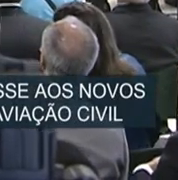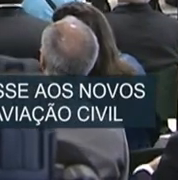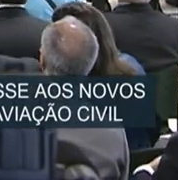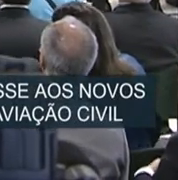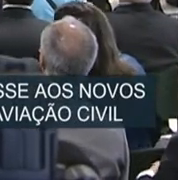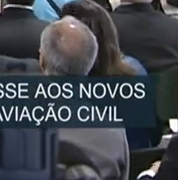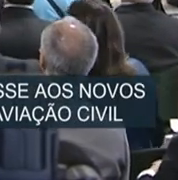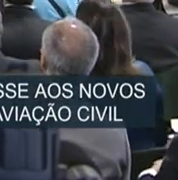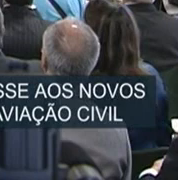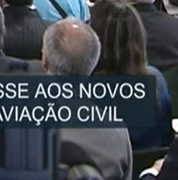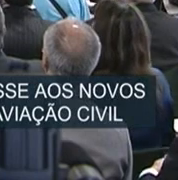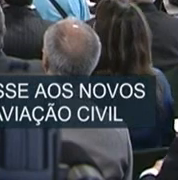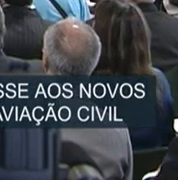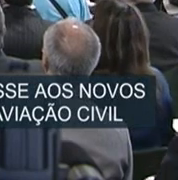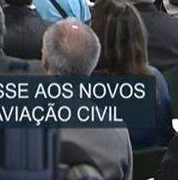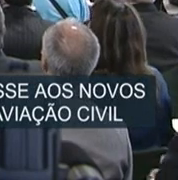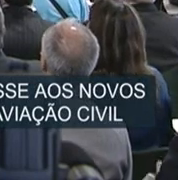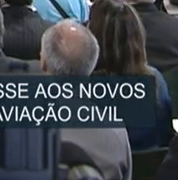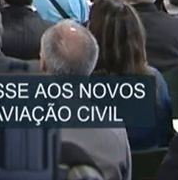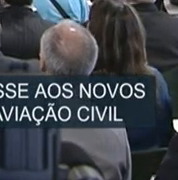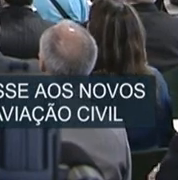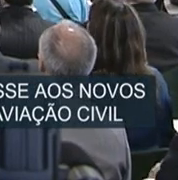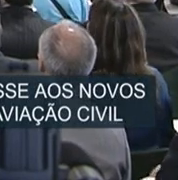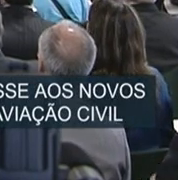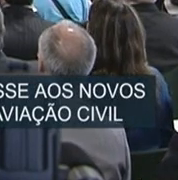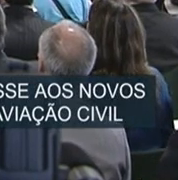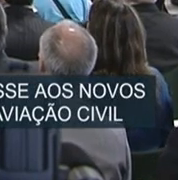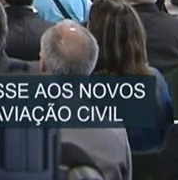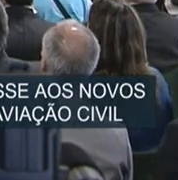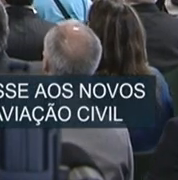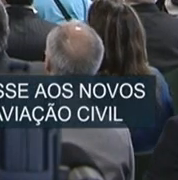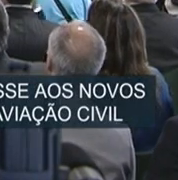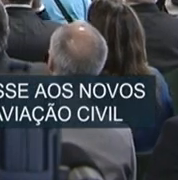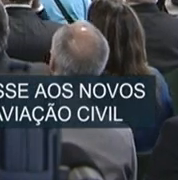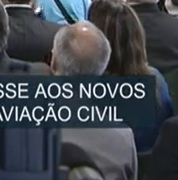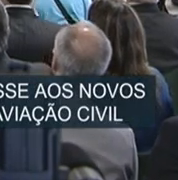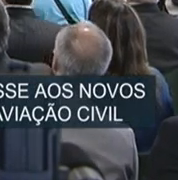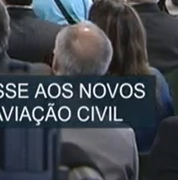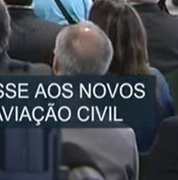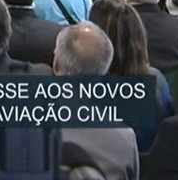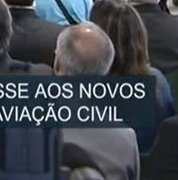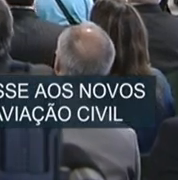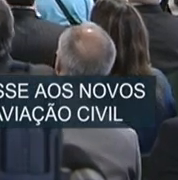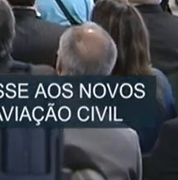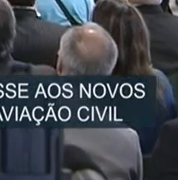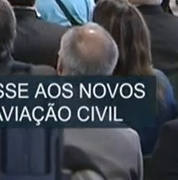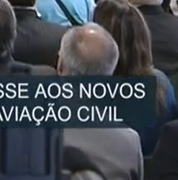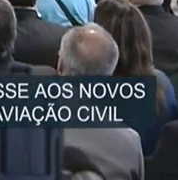no cargo de Ministro chefe da secretaria de Aviação Civil da presidência da